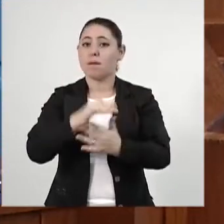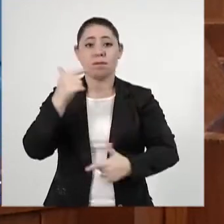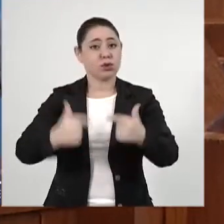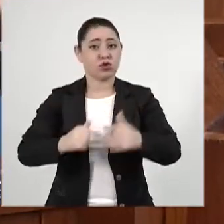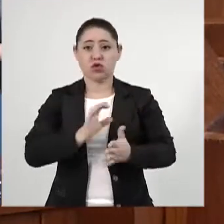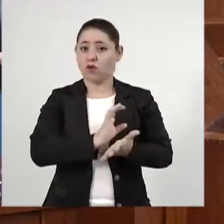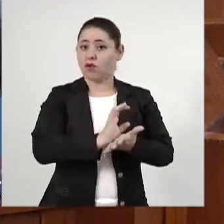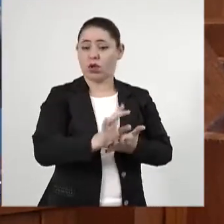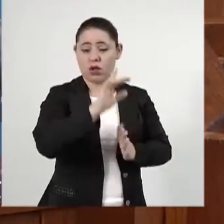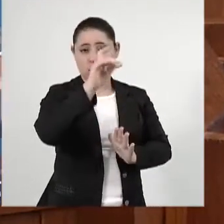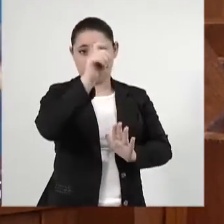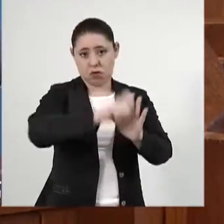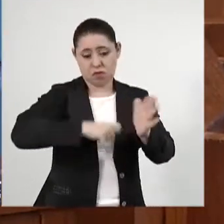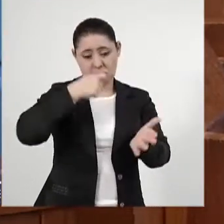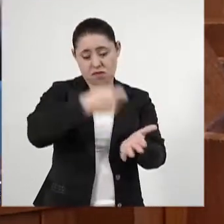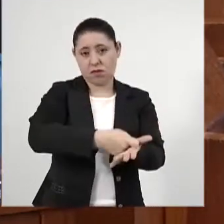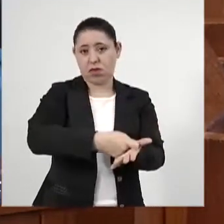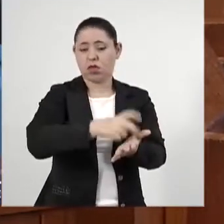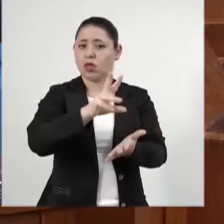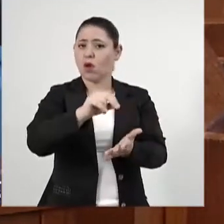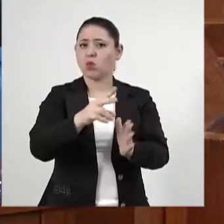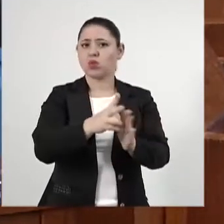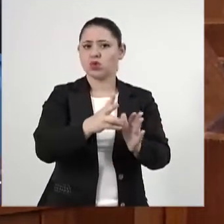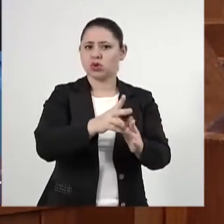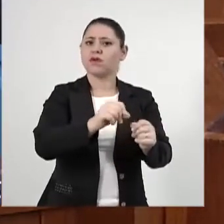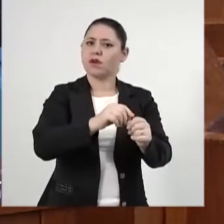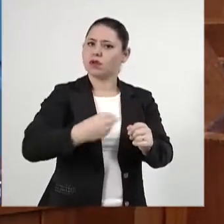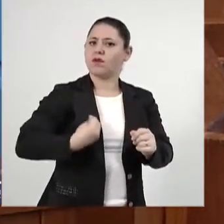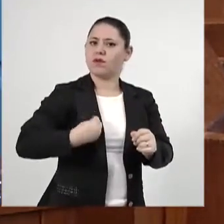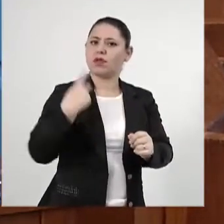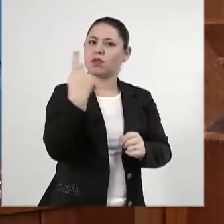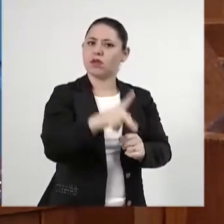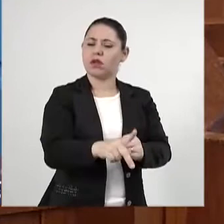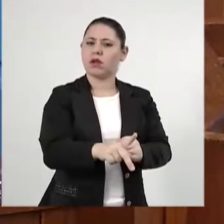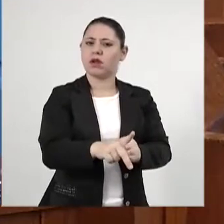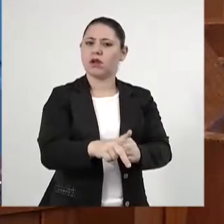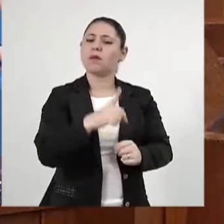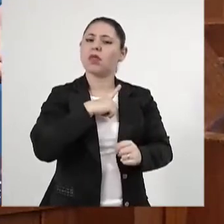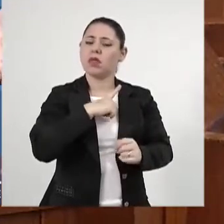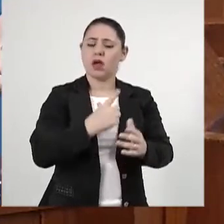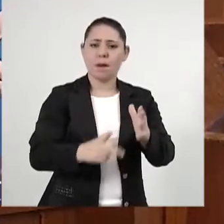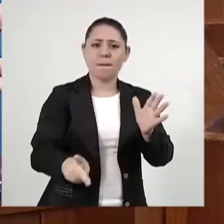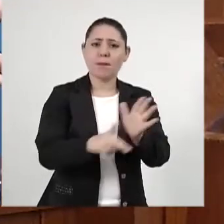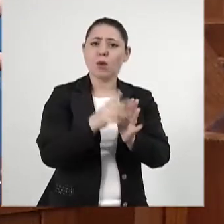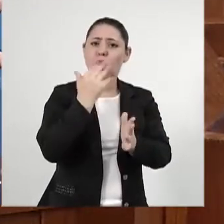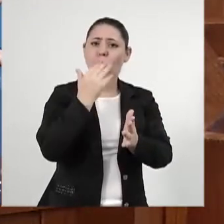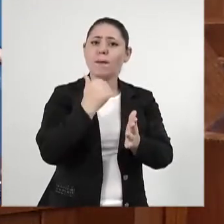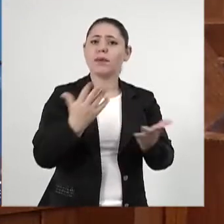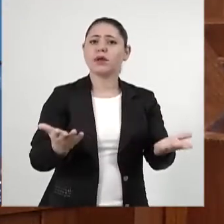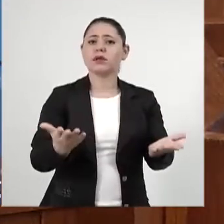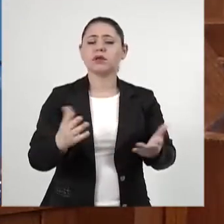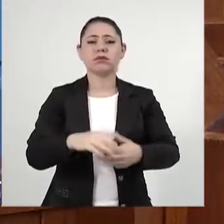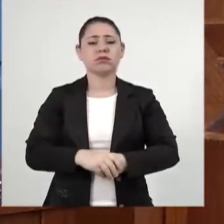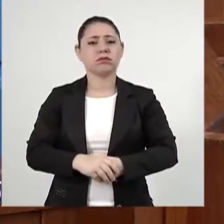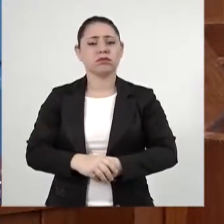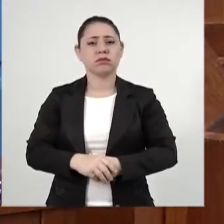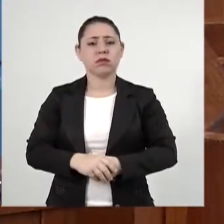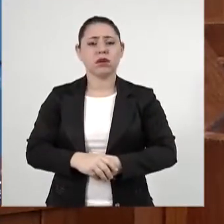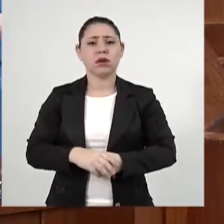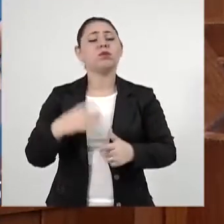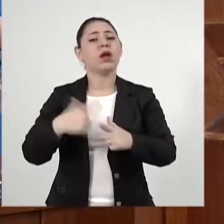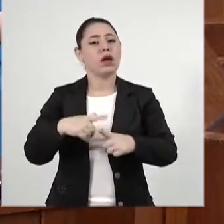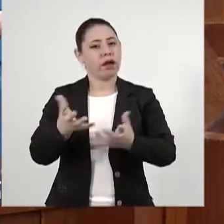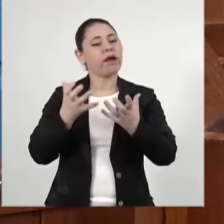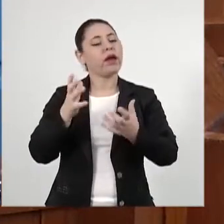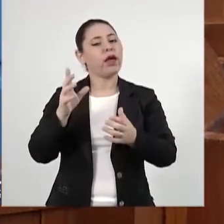de deveres e de responsabilidade para que os índios toquem a vida deles, pelo menos para produzir alimento para eles comerem. Porque quem quer terra e